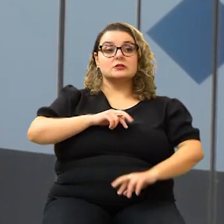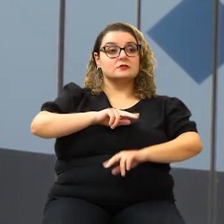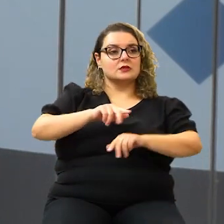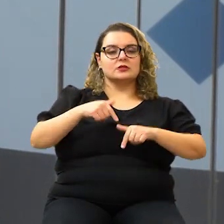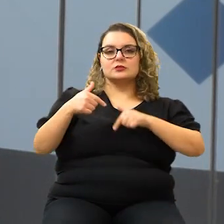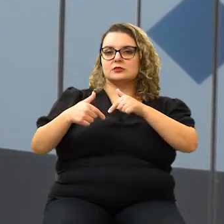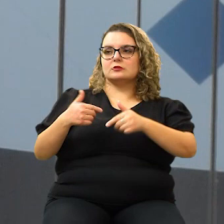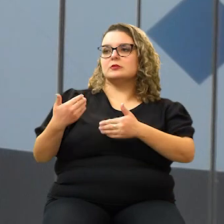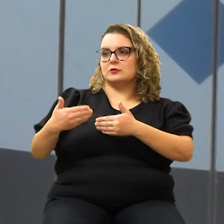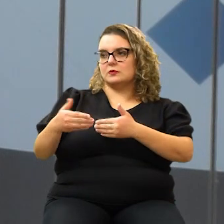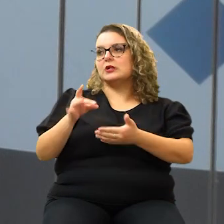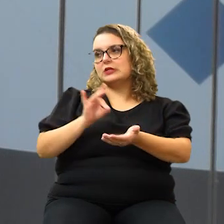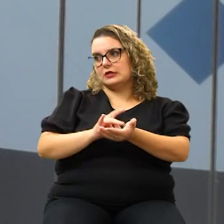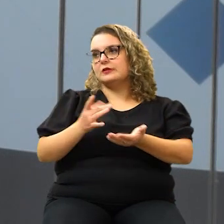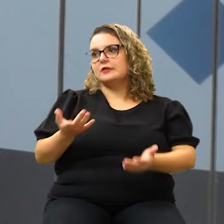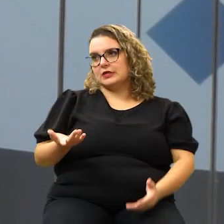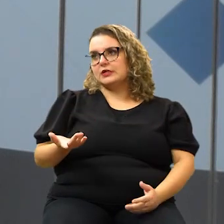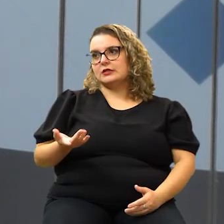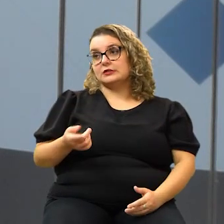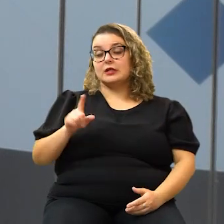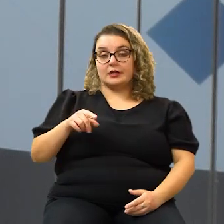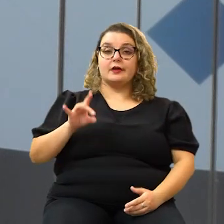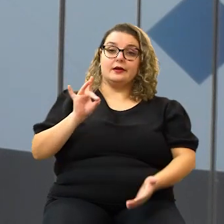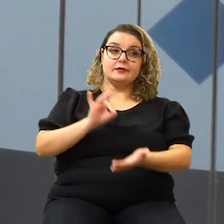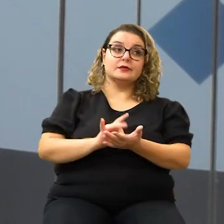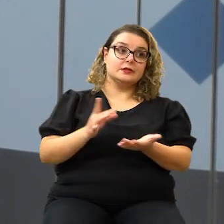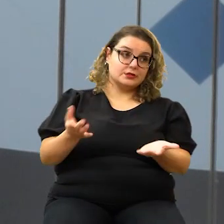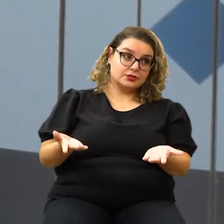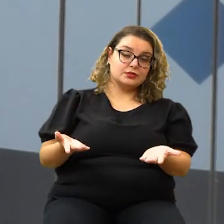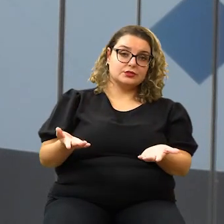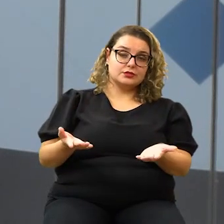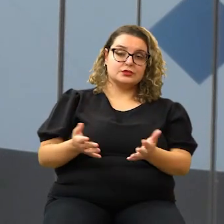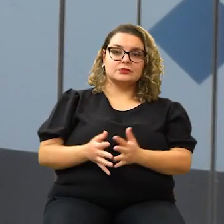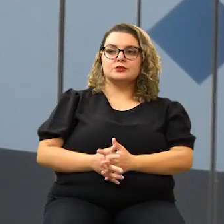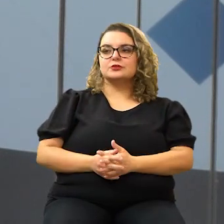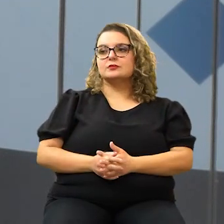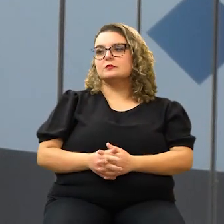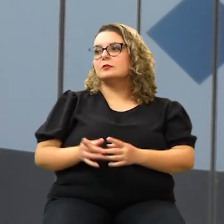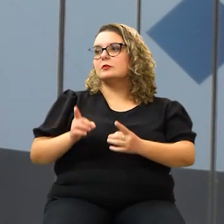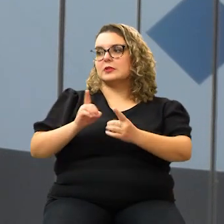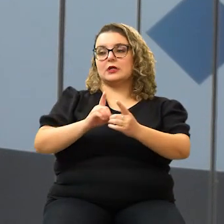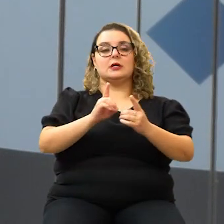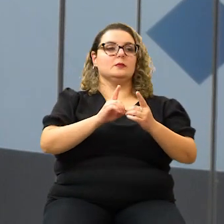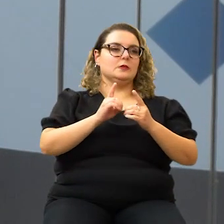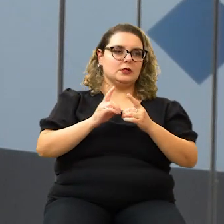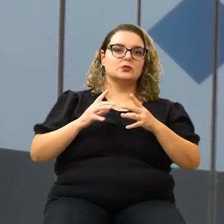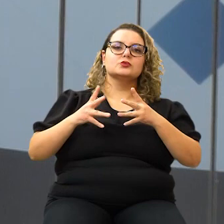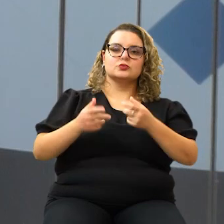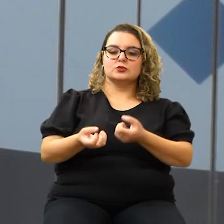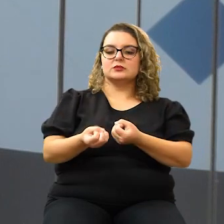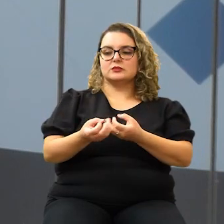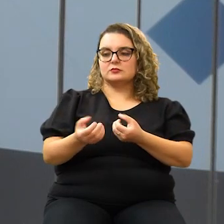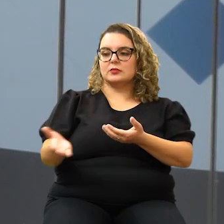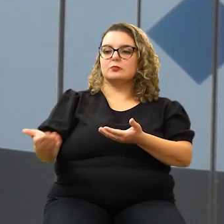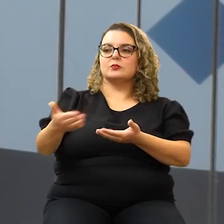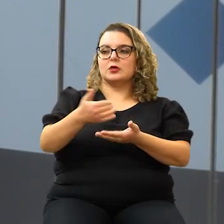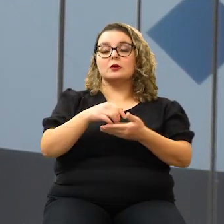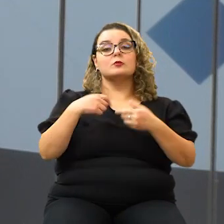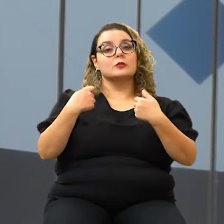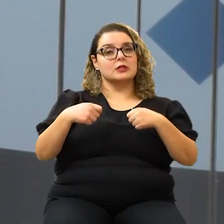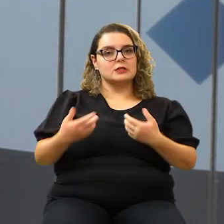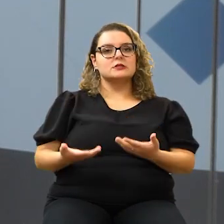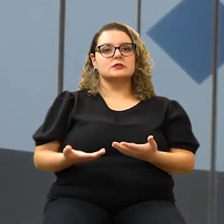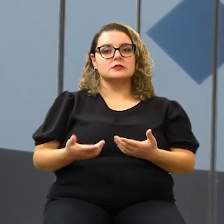pela frente, na verdade essa é a realidade, né, para a gente poder atender todas essas informações que a gente precisa